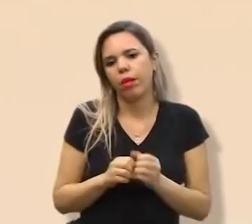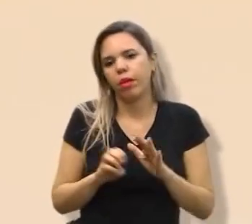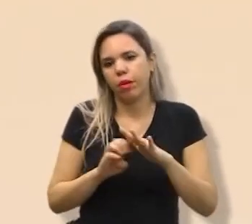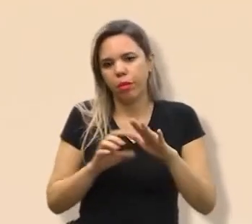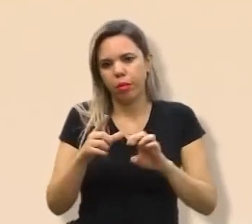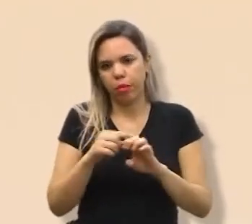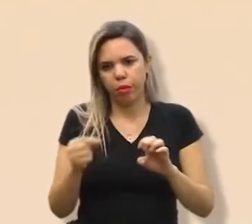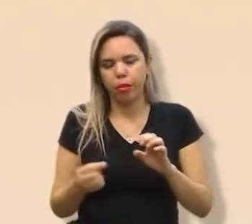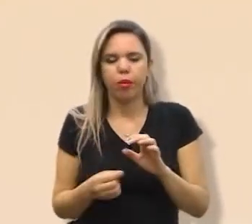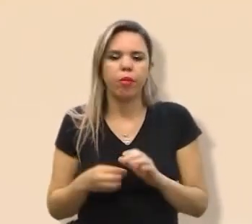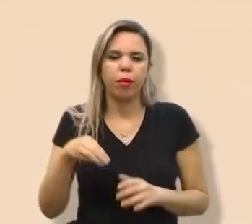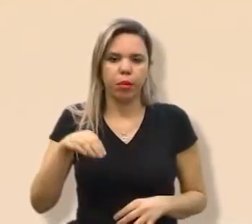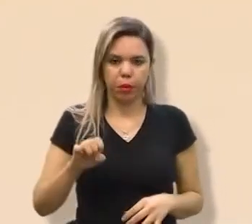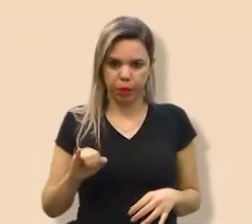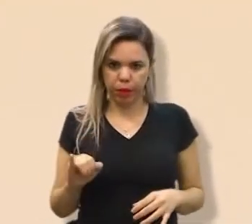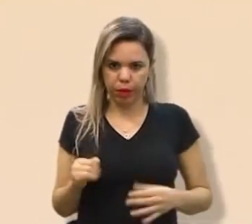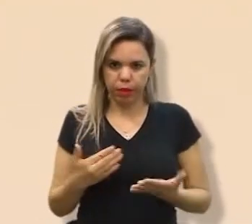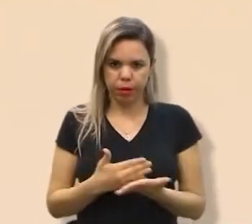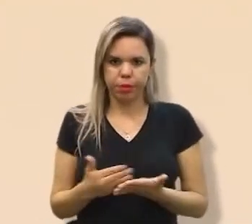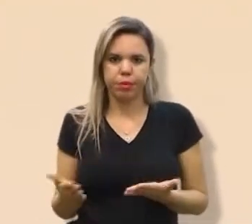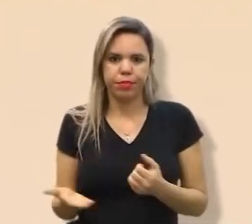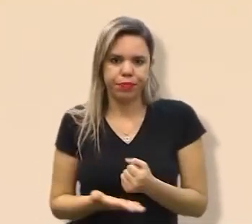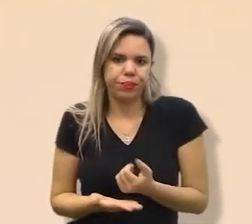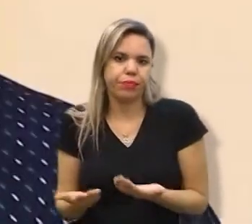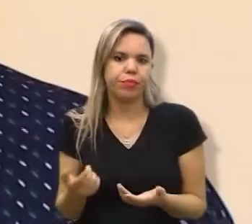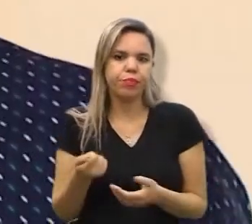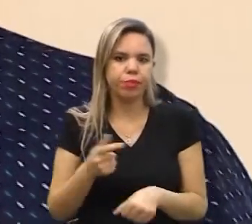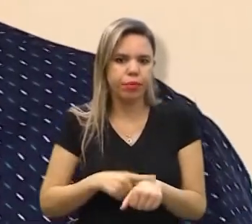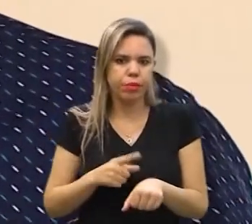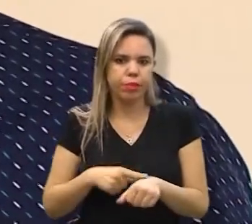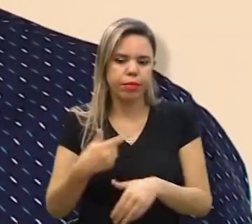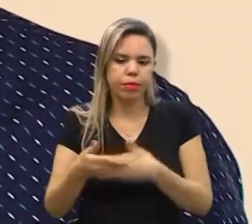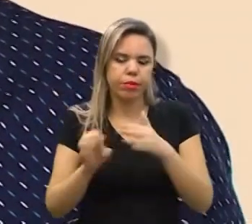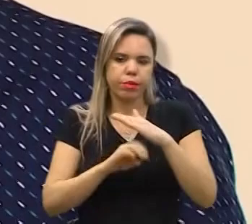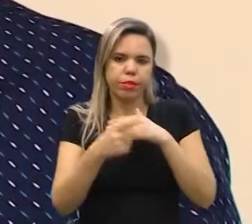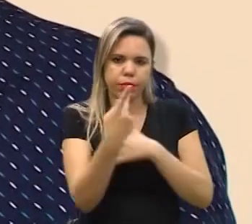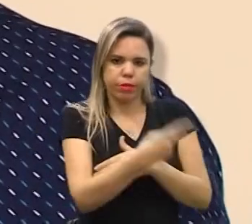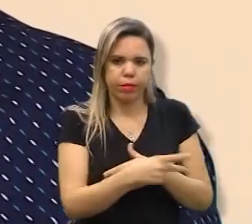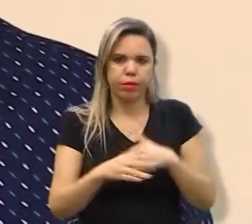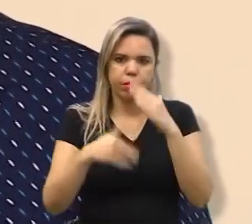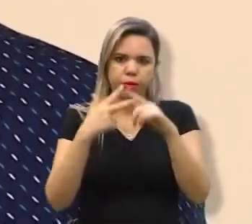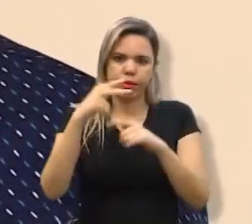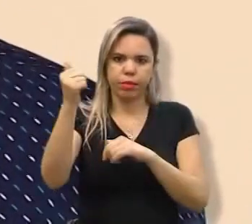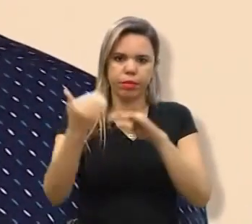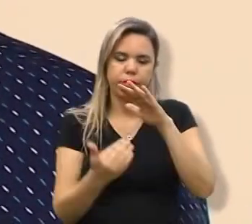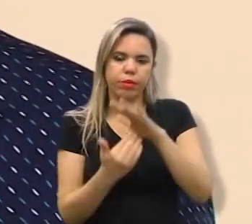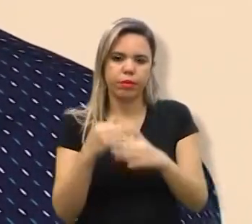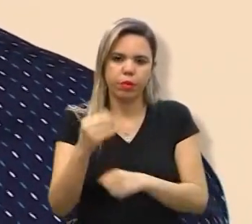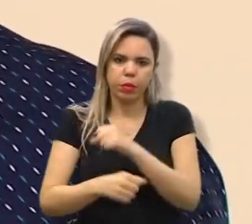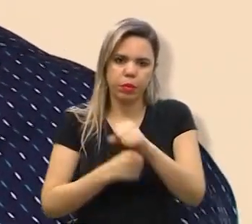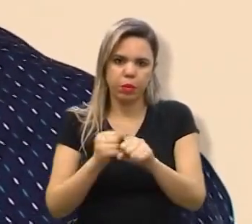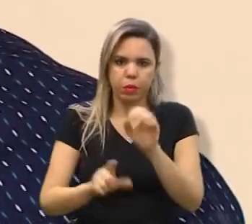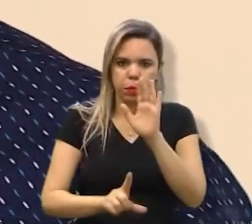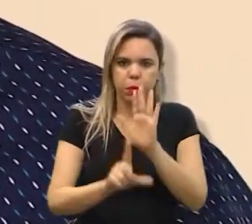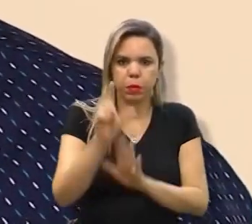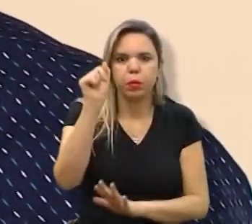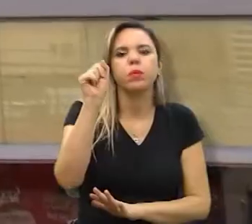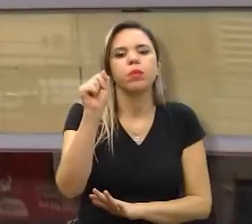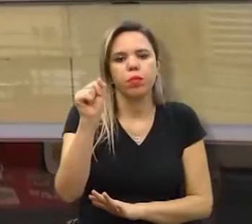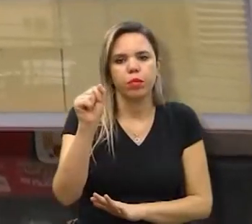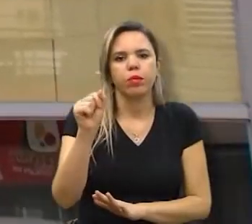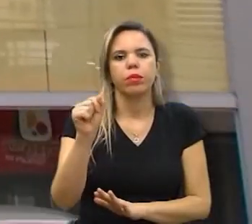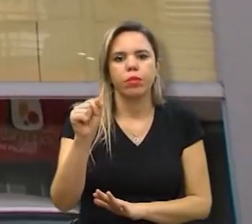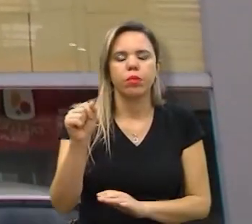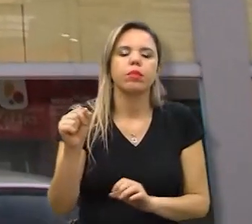como uma MEI, na verdade, inicialmente. Em pouco tempo, a empresa do Júlio ultrapassou o limite anual de